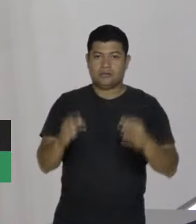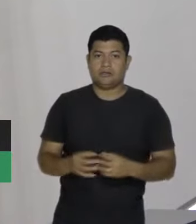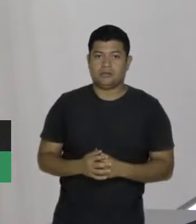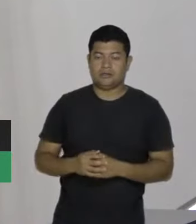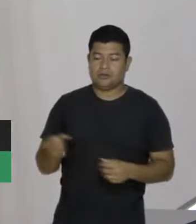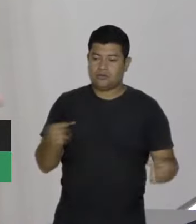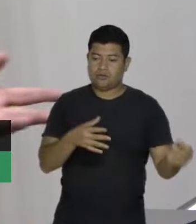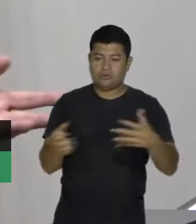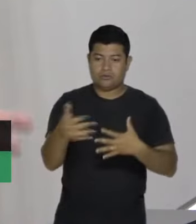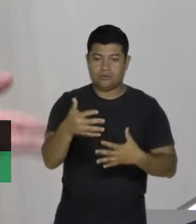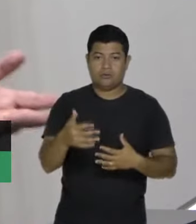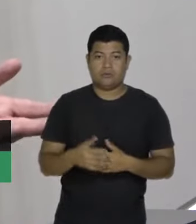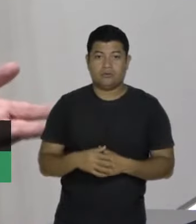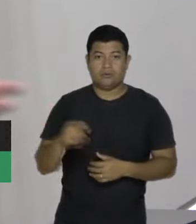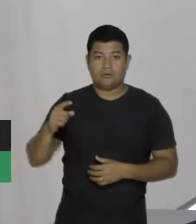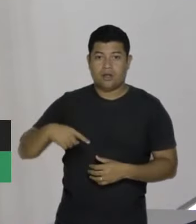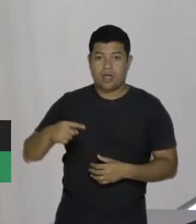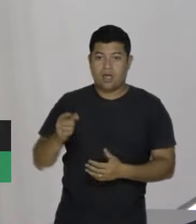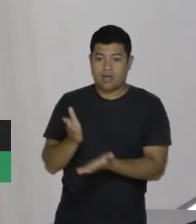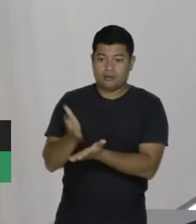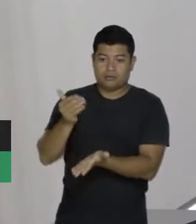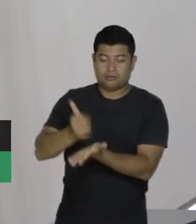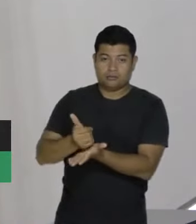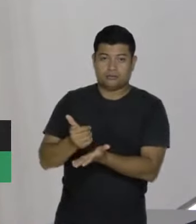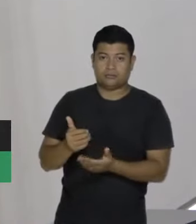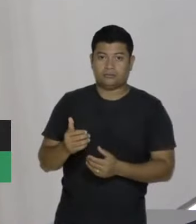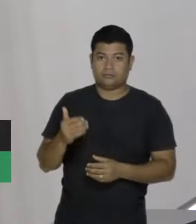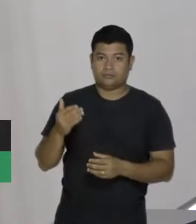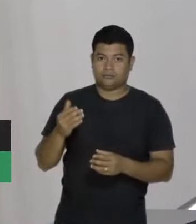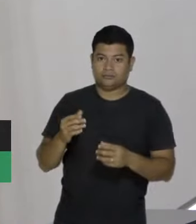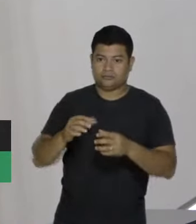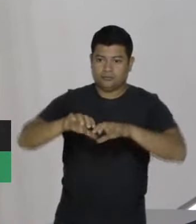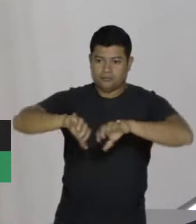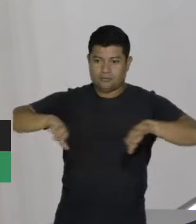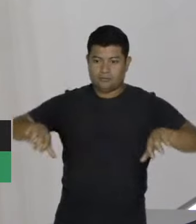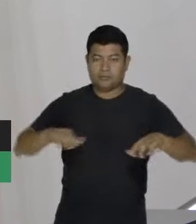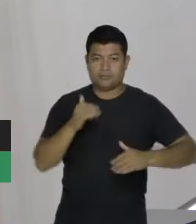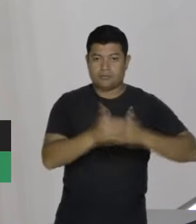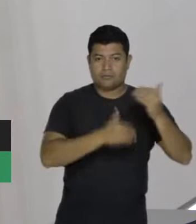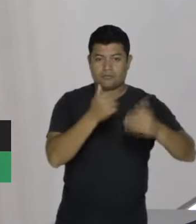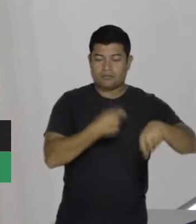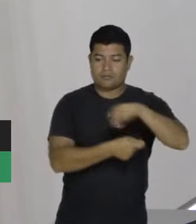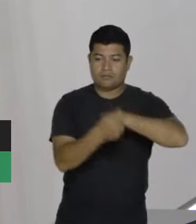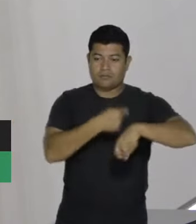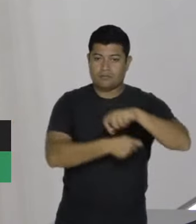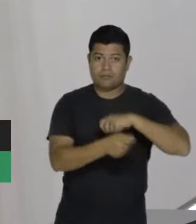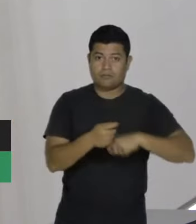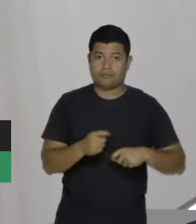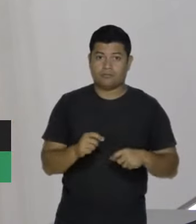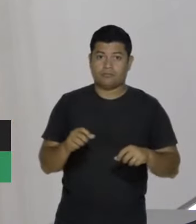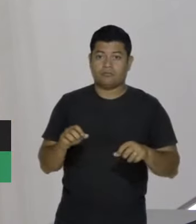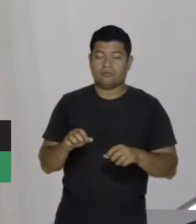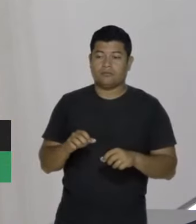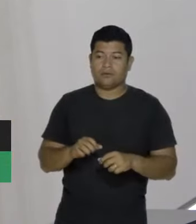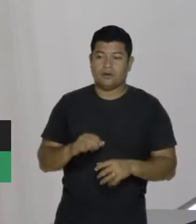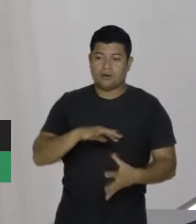Inovação, que é uma divisão da pasta Desenvolvimento Econômico e